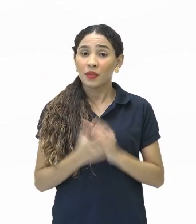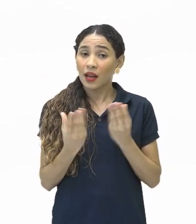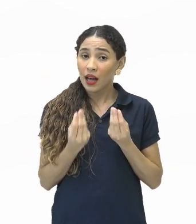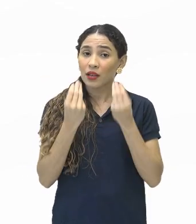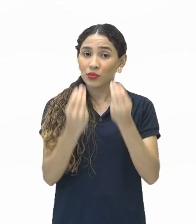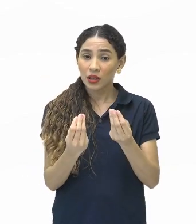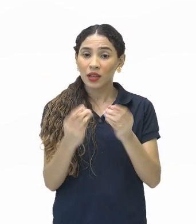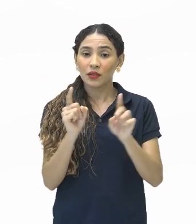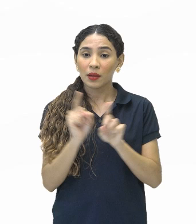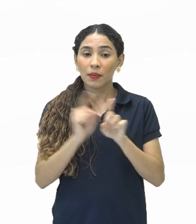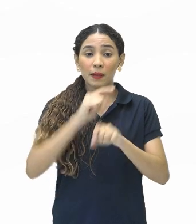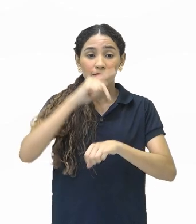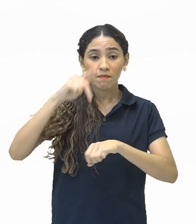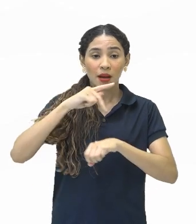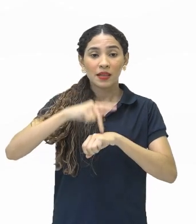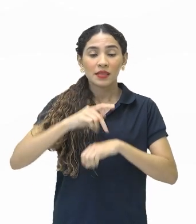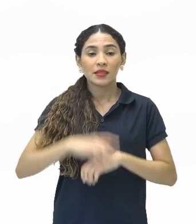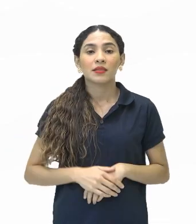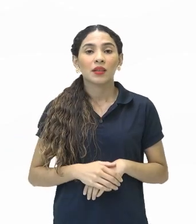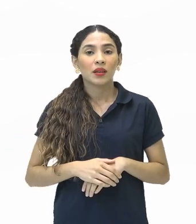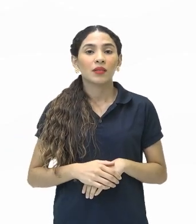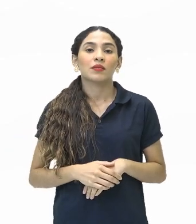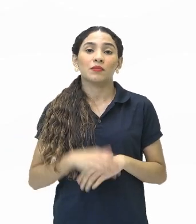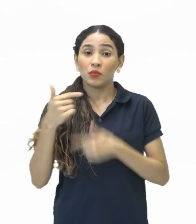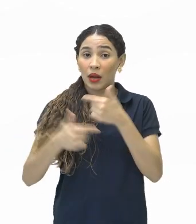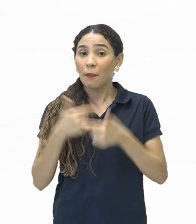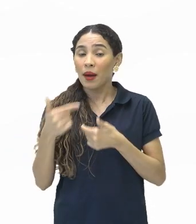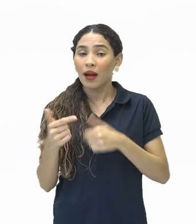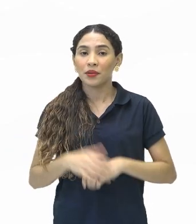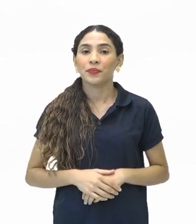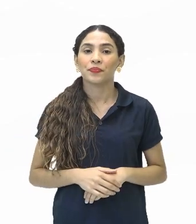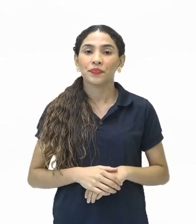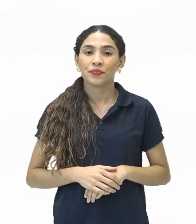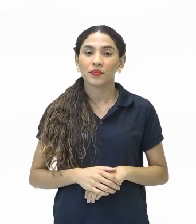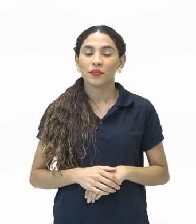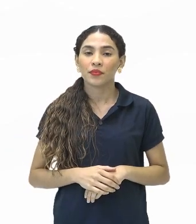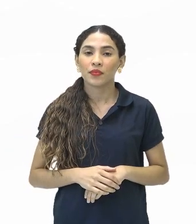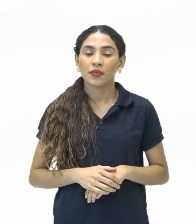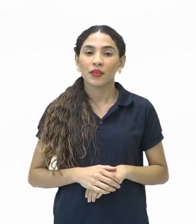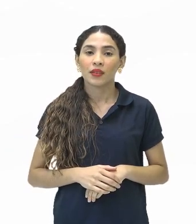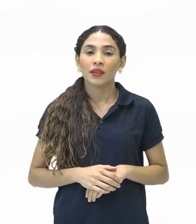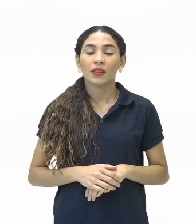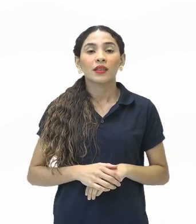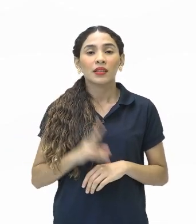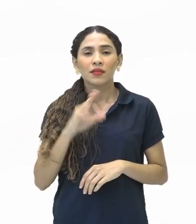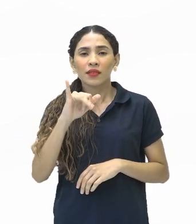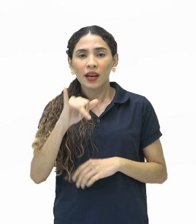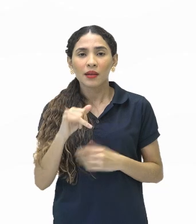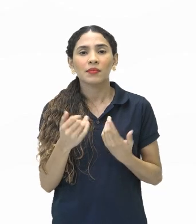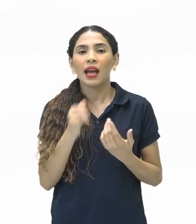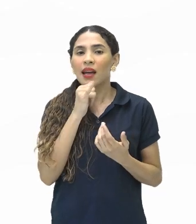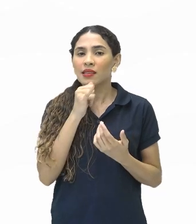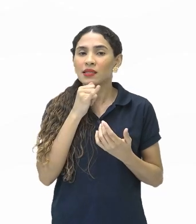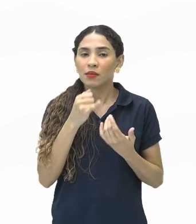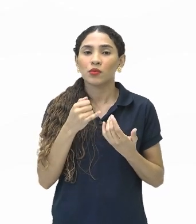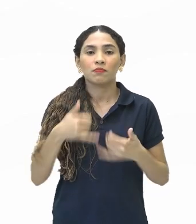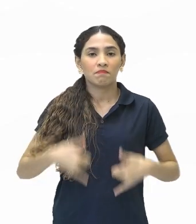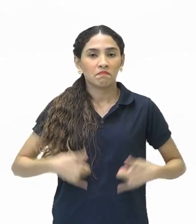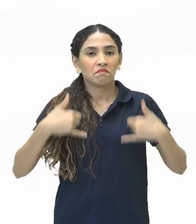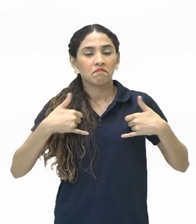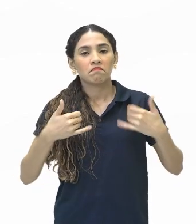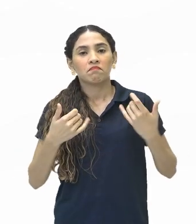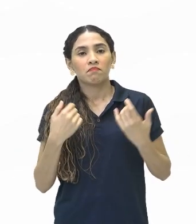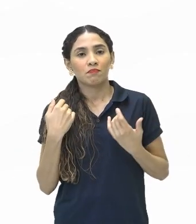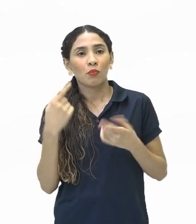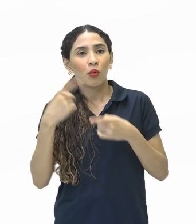contribuindo com o nosso país, através do nosso trabalho. E isso traz satisfação de necessidades materiais,